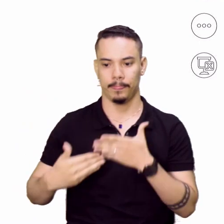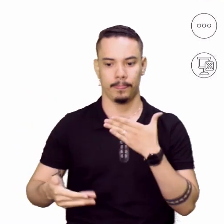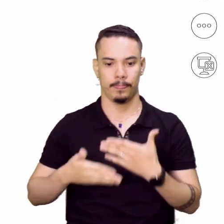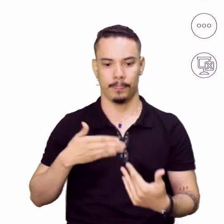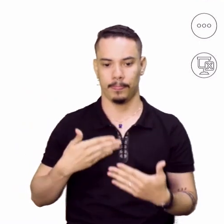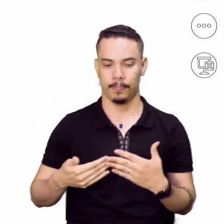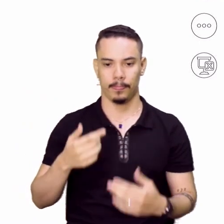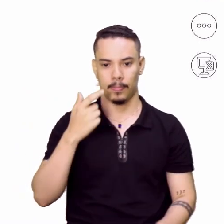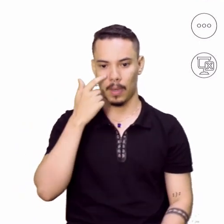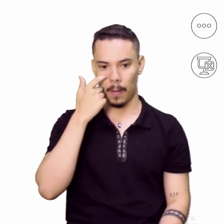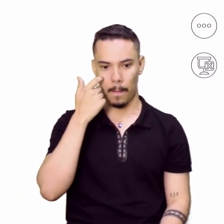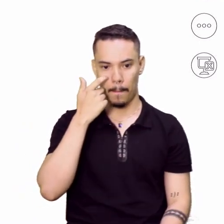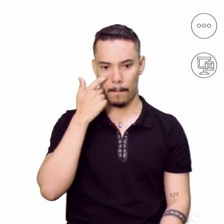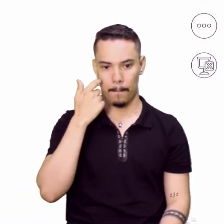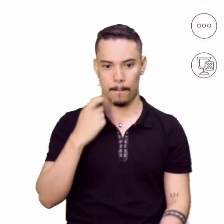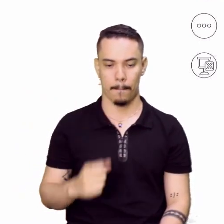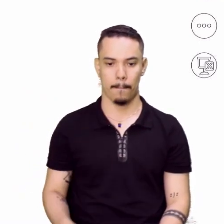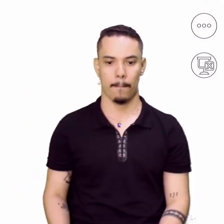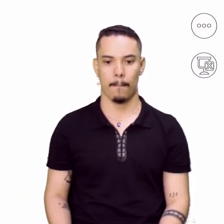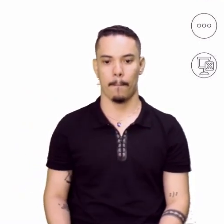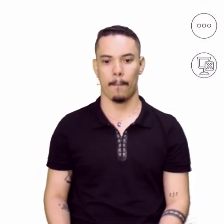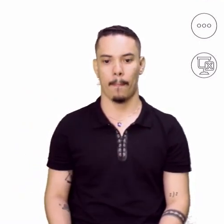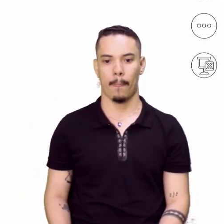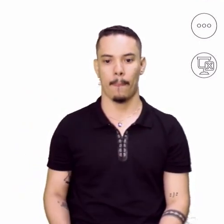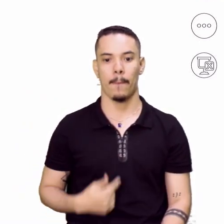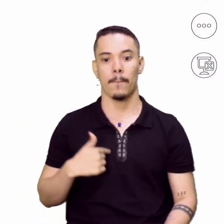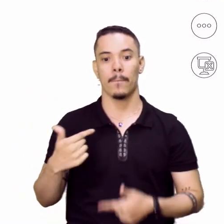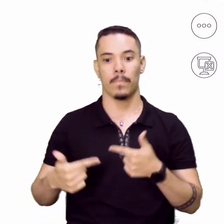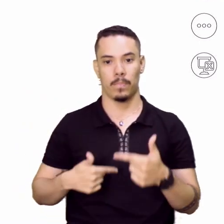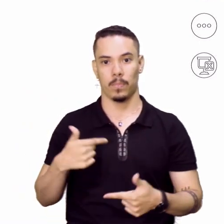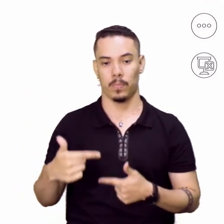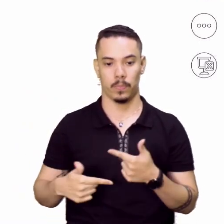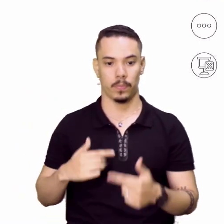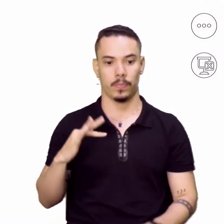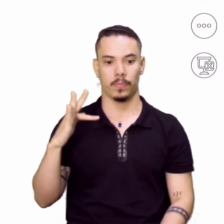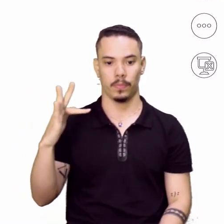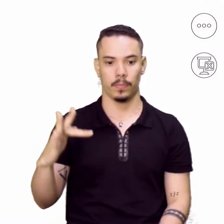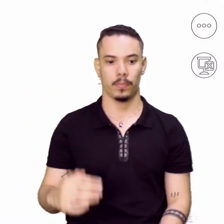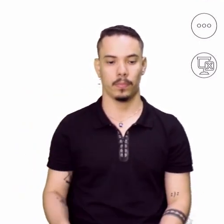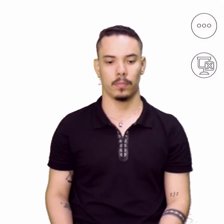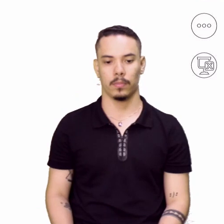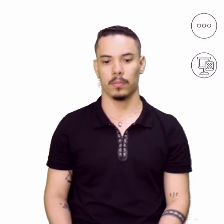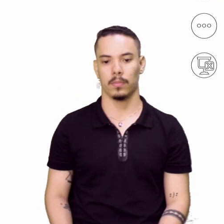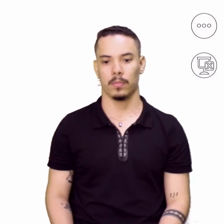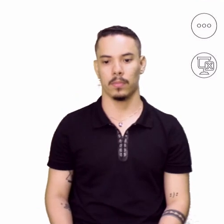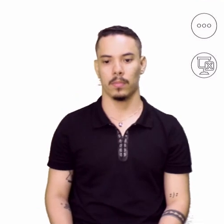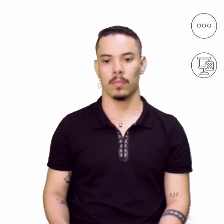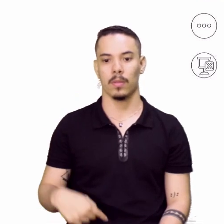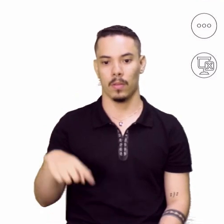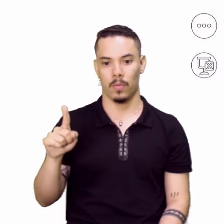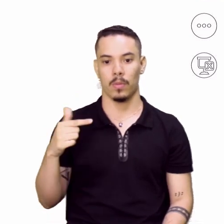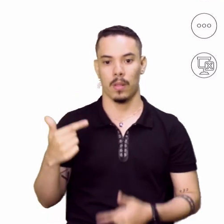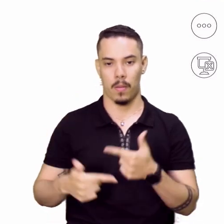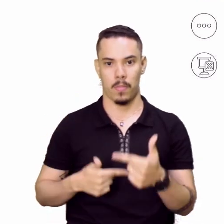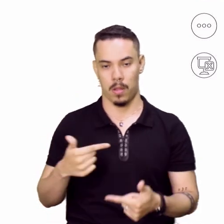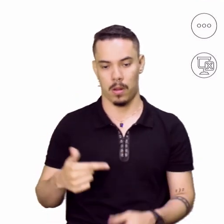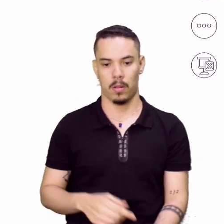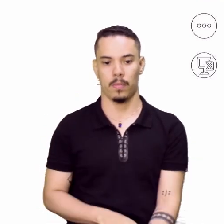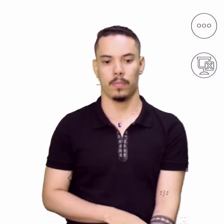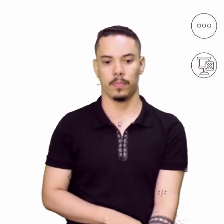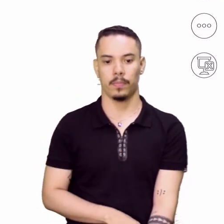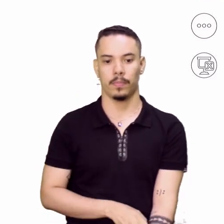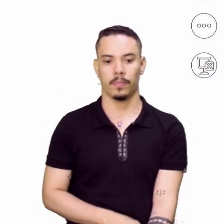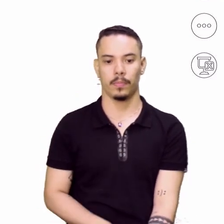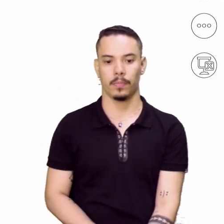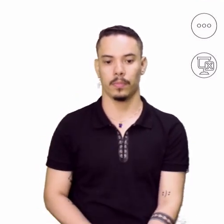frase I will go to work eu trabalharei Will eu eu irei ao trabalho na verdade they will